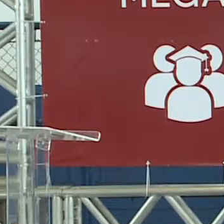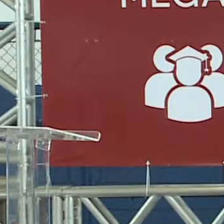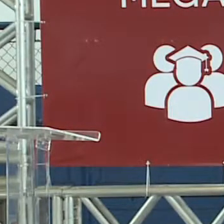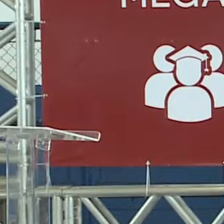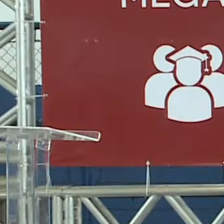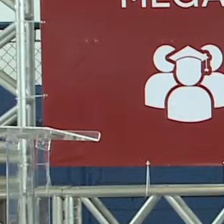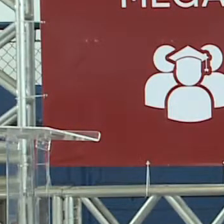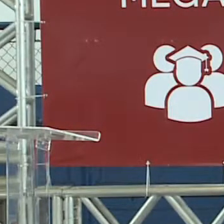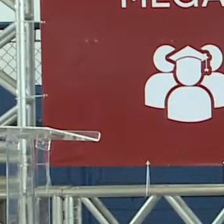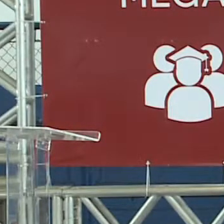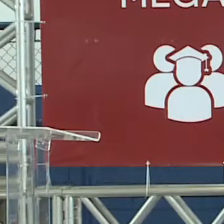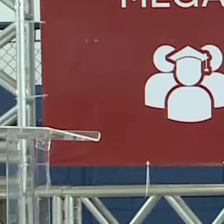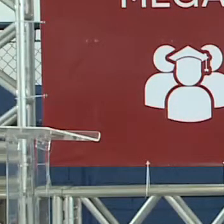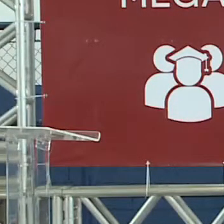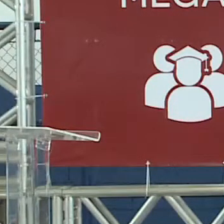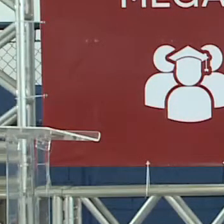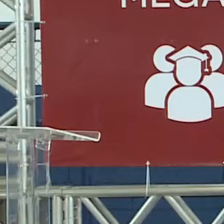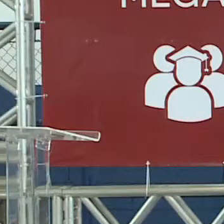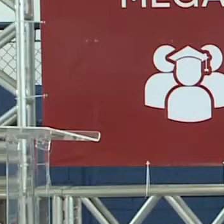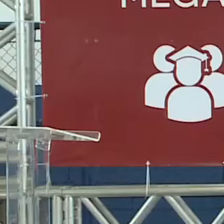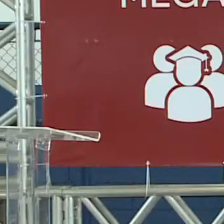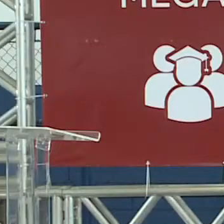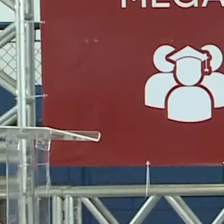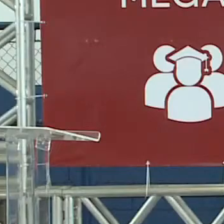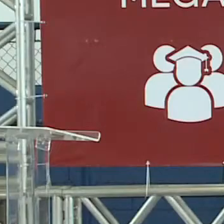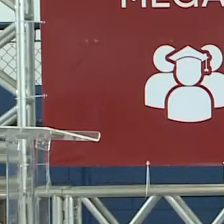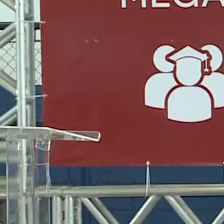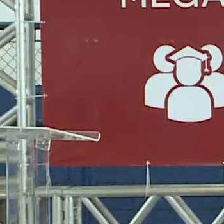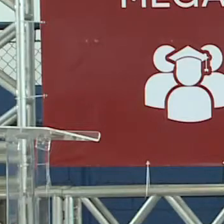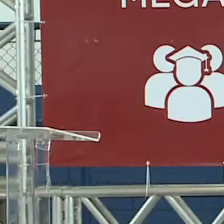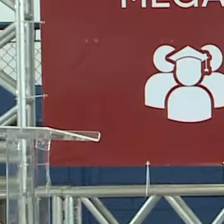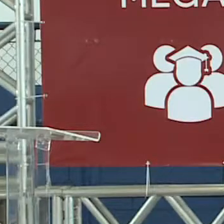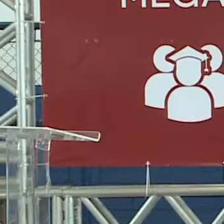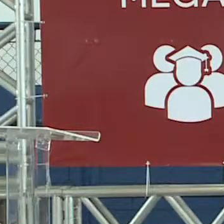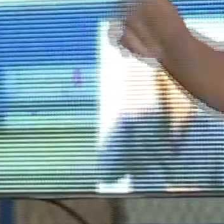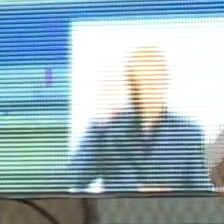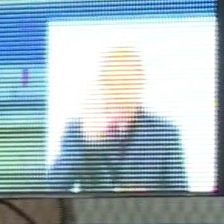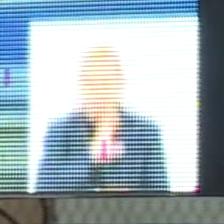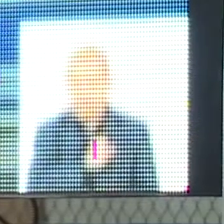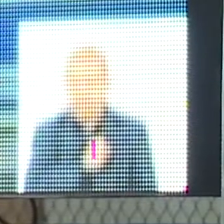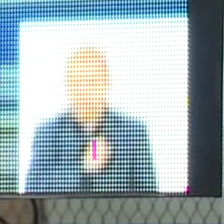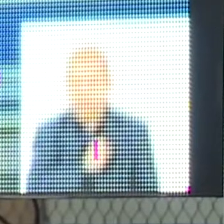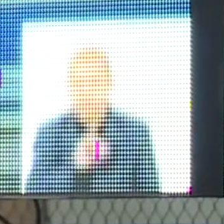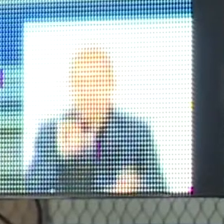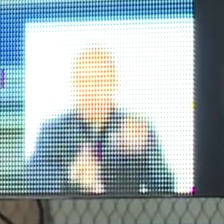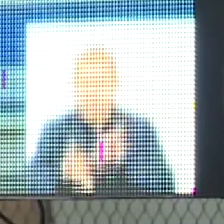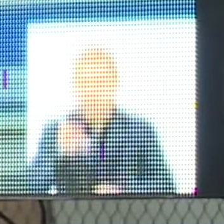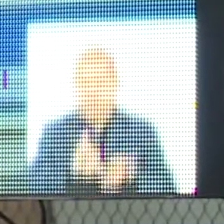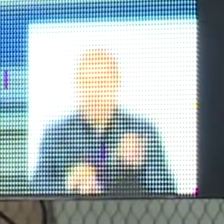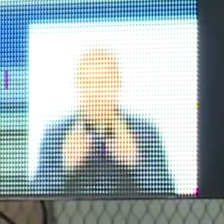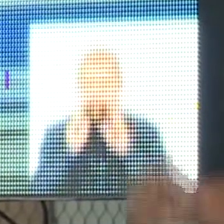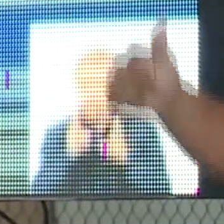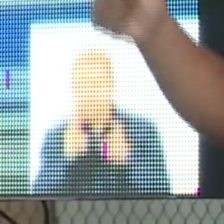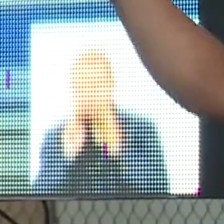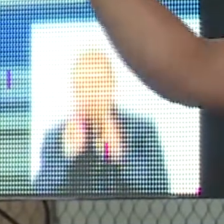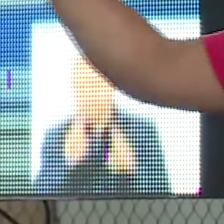favor. Beleza. Olha só, somos minoria aqui,